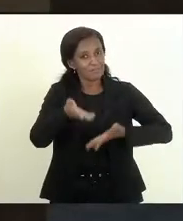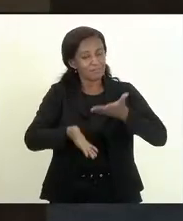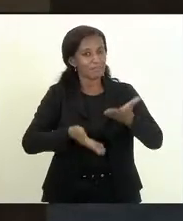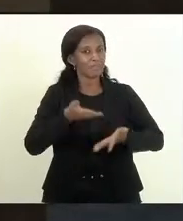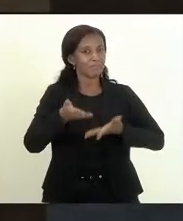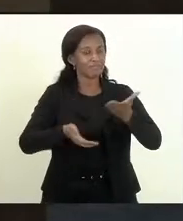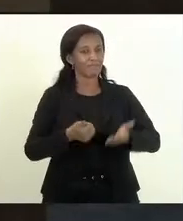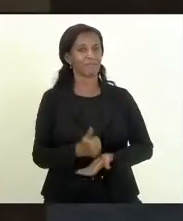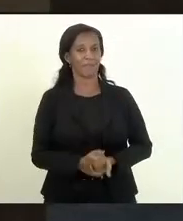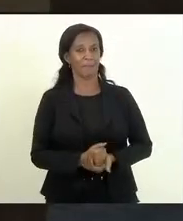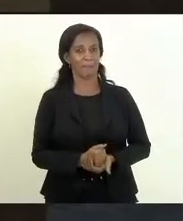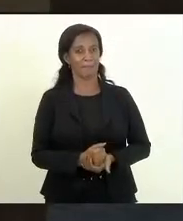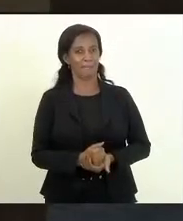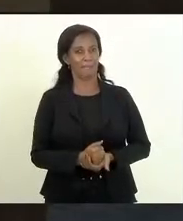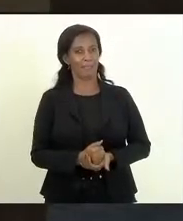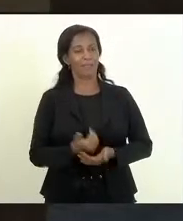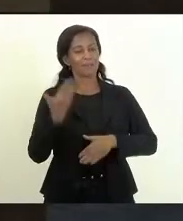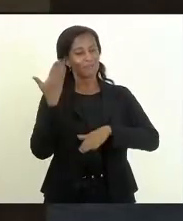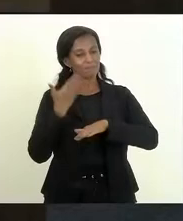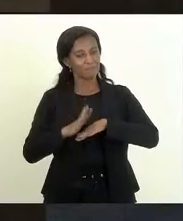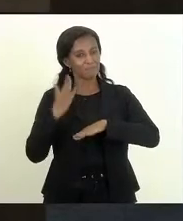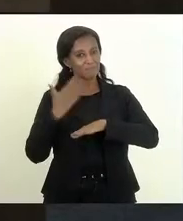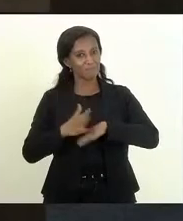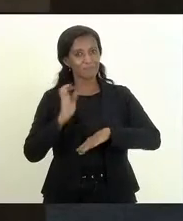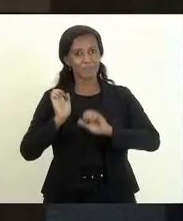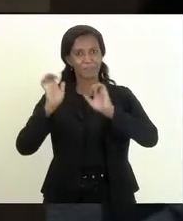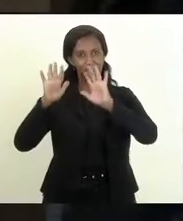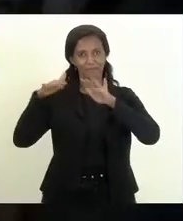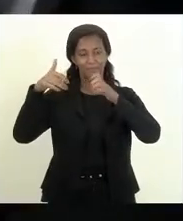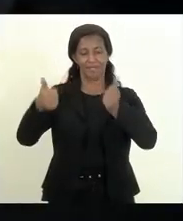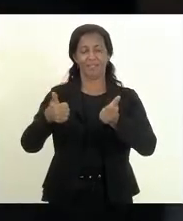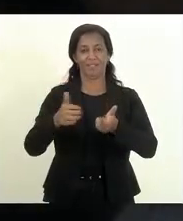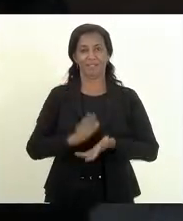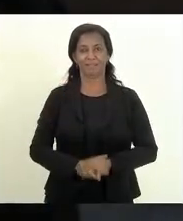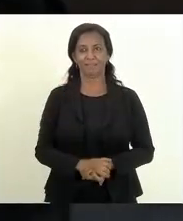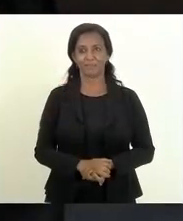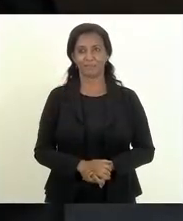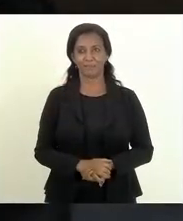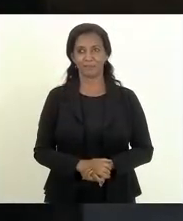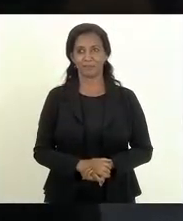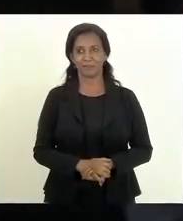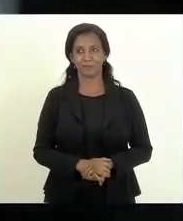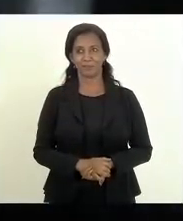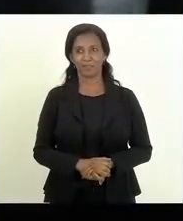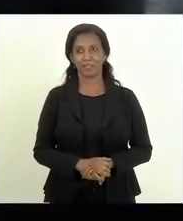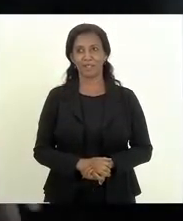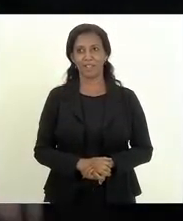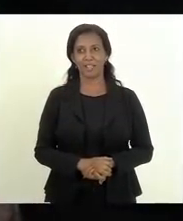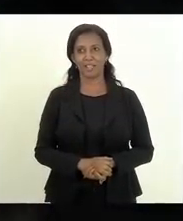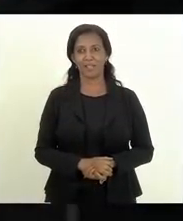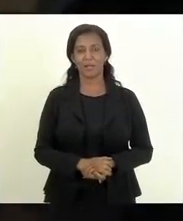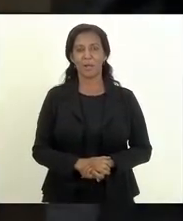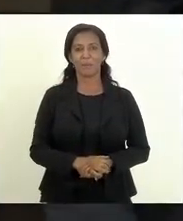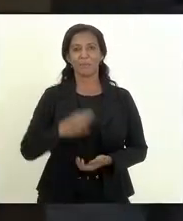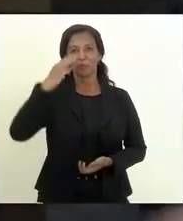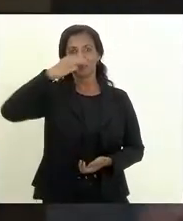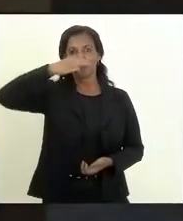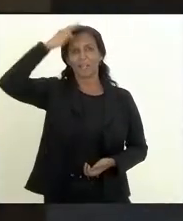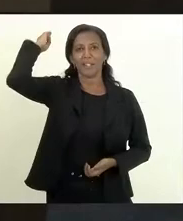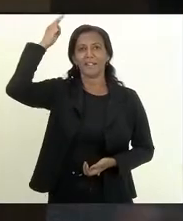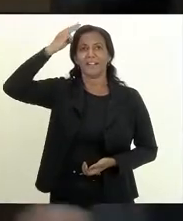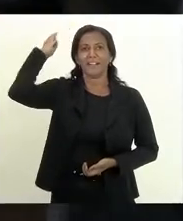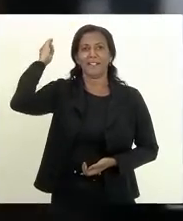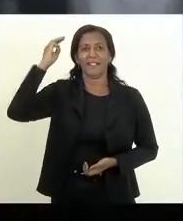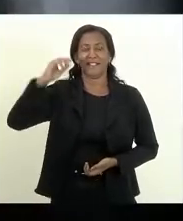à prática do bem. À prática do bem. Márcio Pacheco está com quebranto. Não, Márcio Pacheco está com